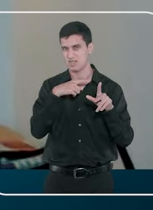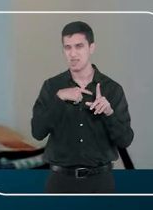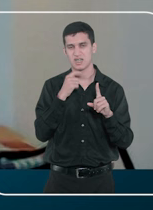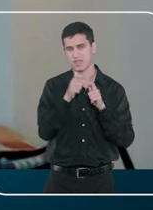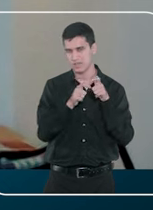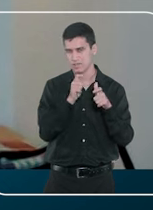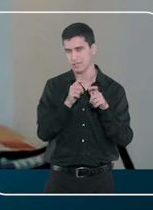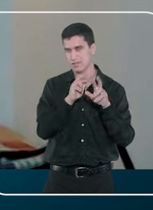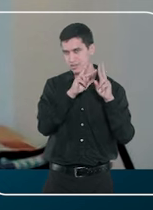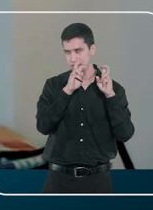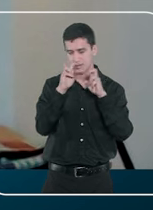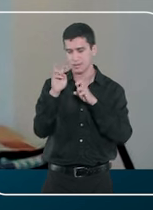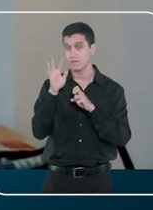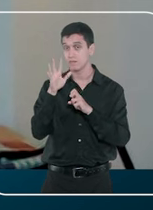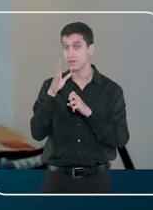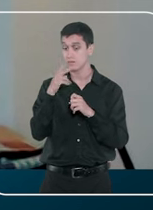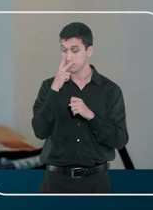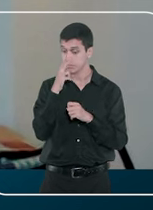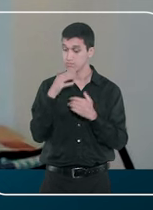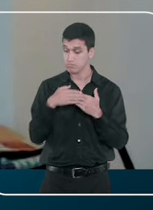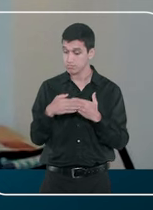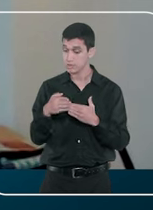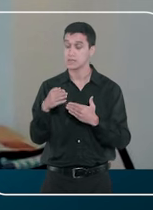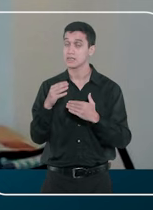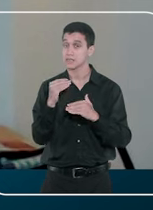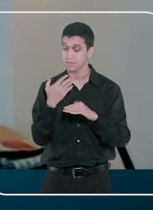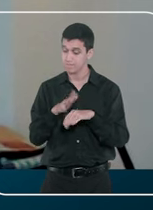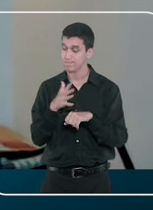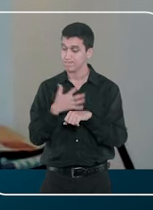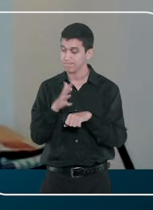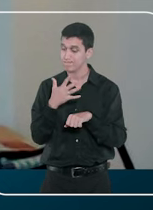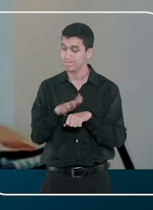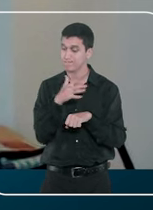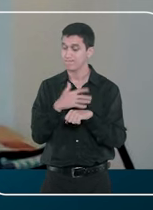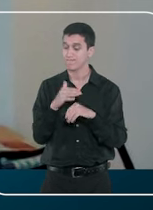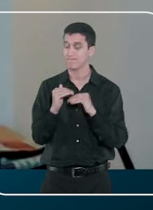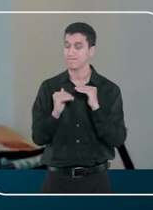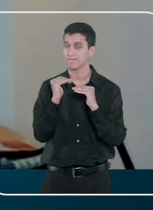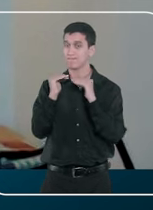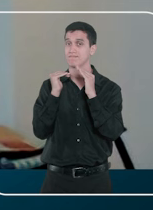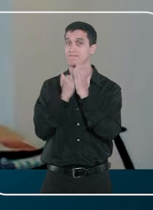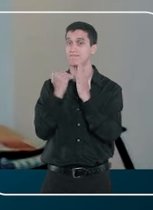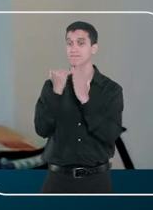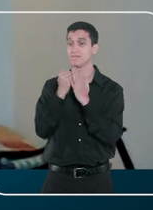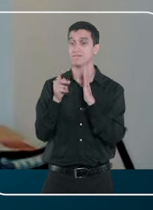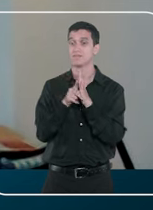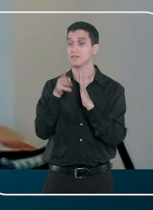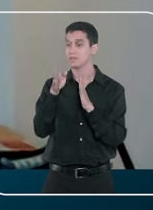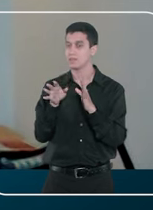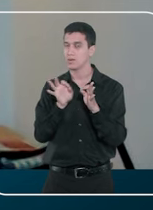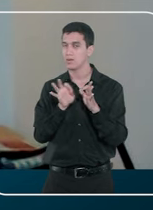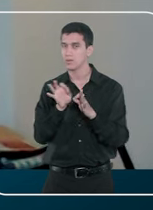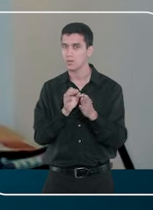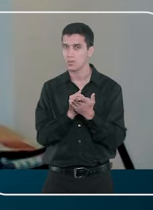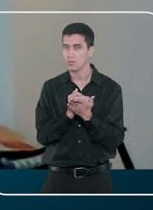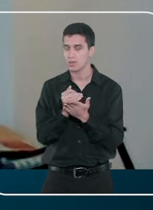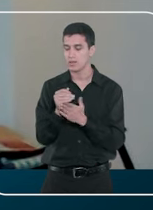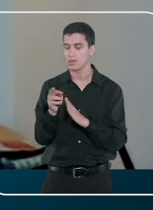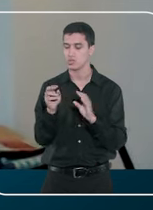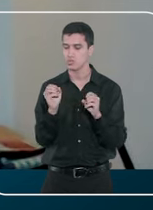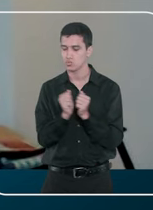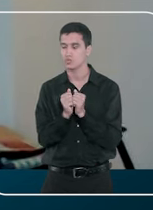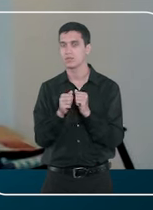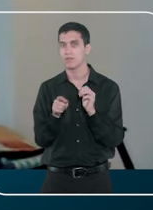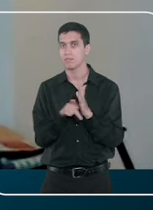parece um esforço de aprimoramento do Instituto, ao menos no que seja essa tratativa inicial, com a regularização